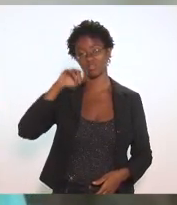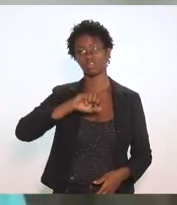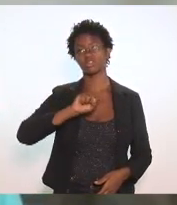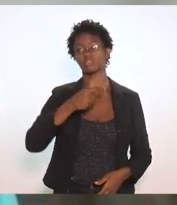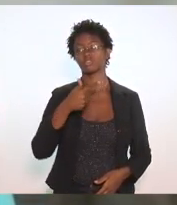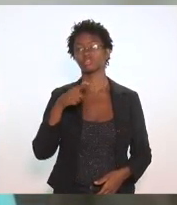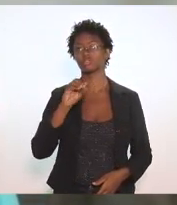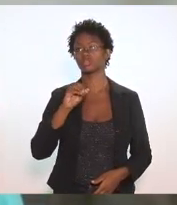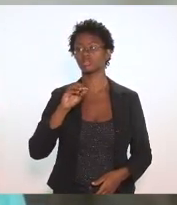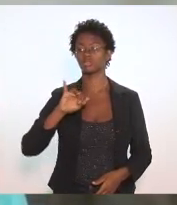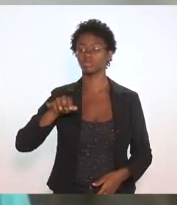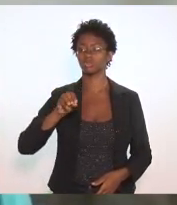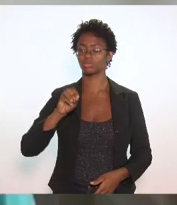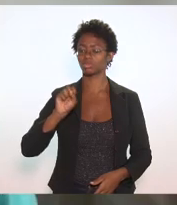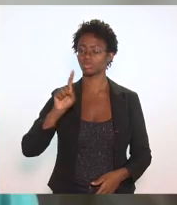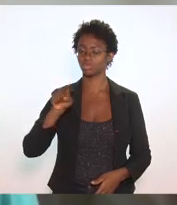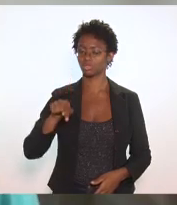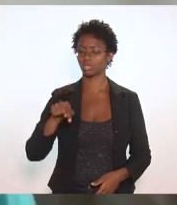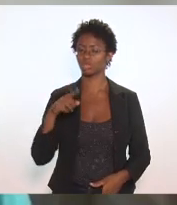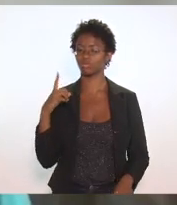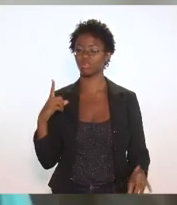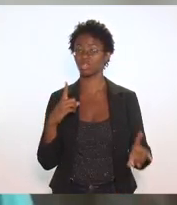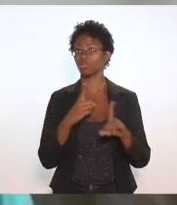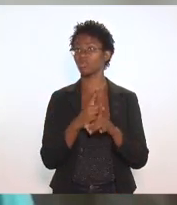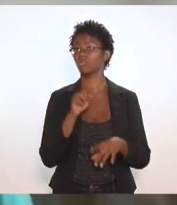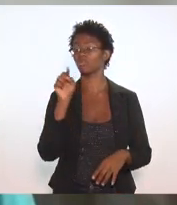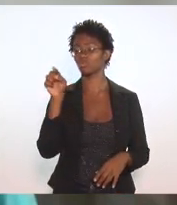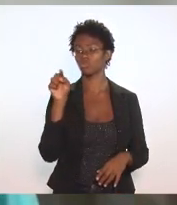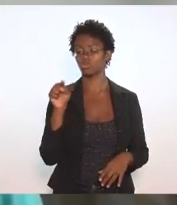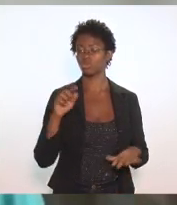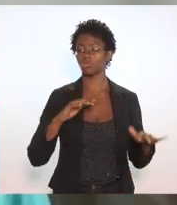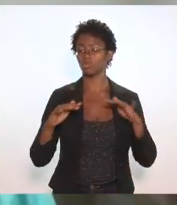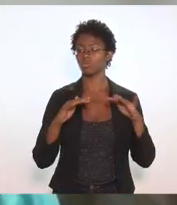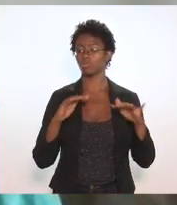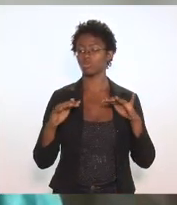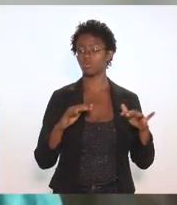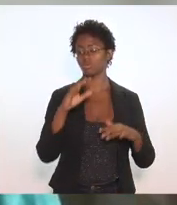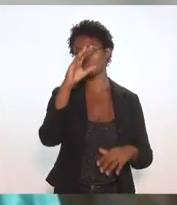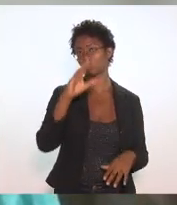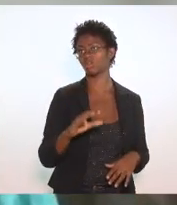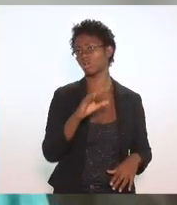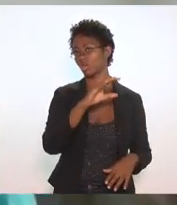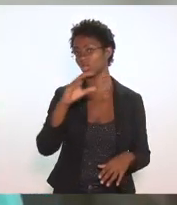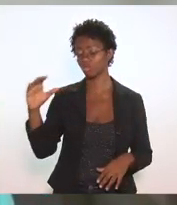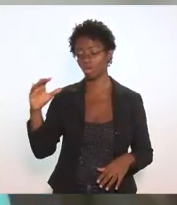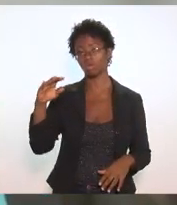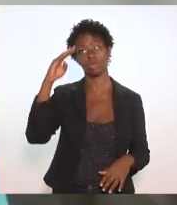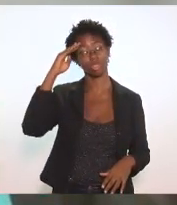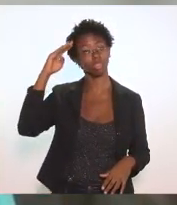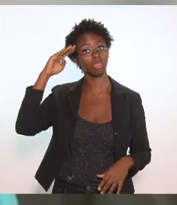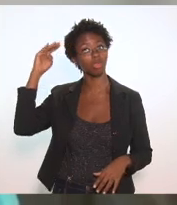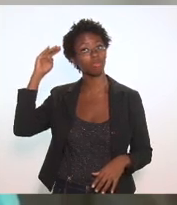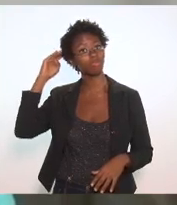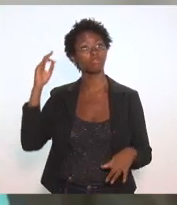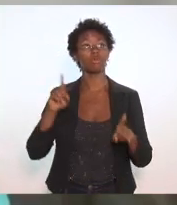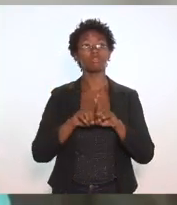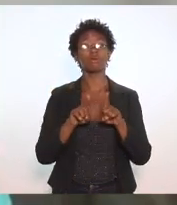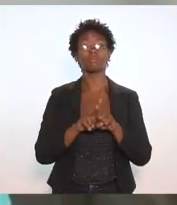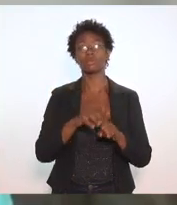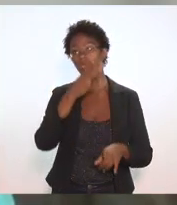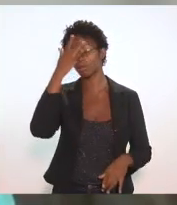vão encontrar harmonicamente convivendo católicos, umbandistas e candomblecistas. Porque São